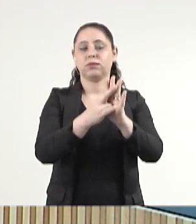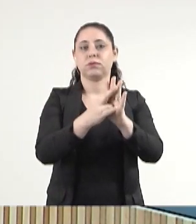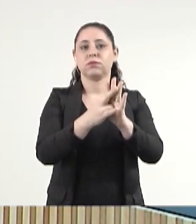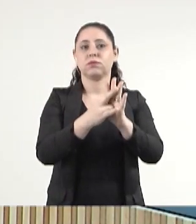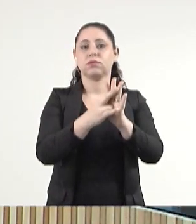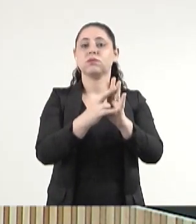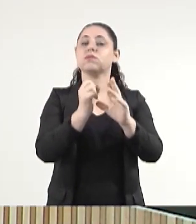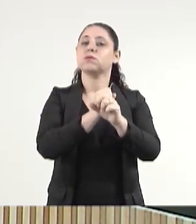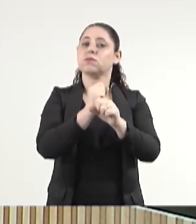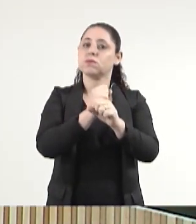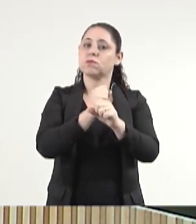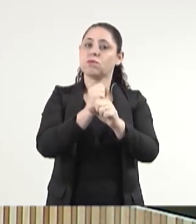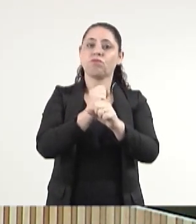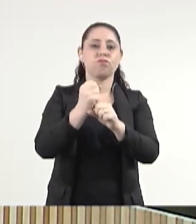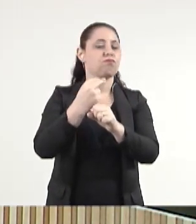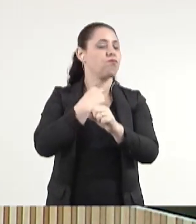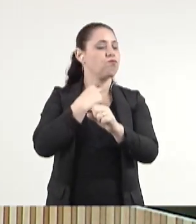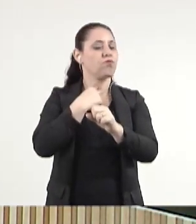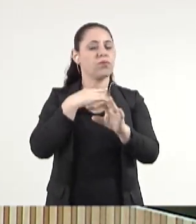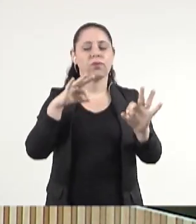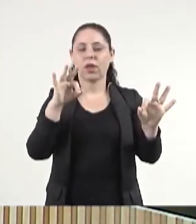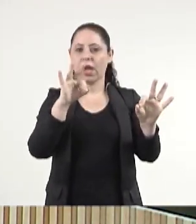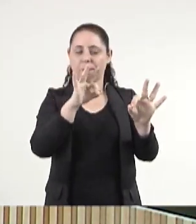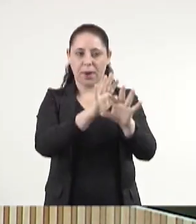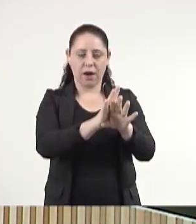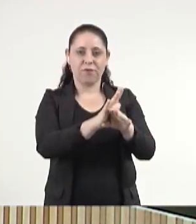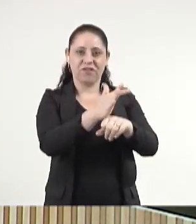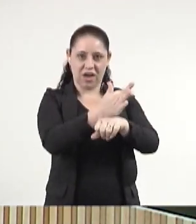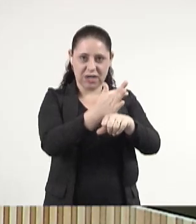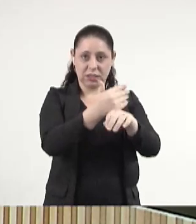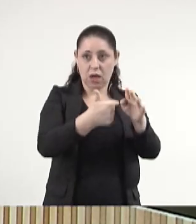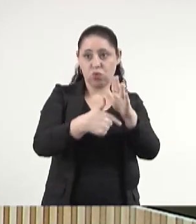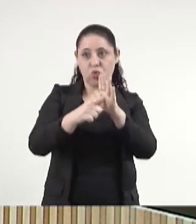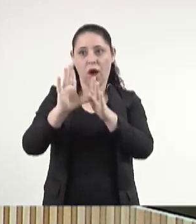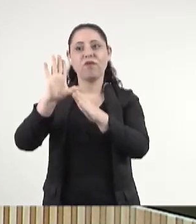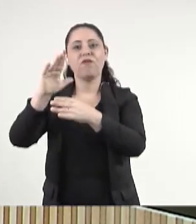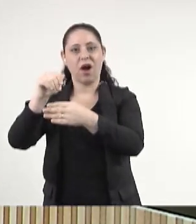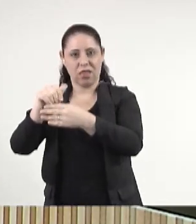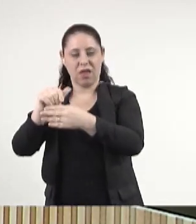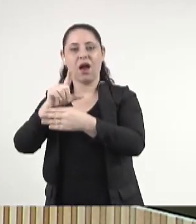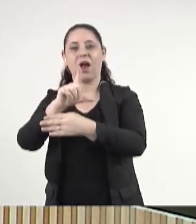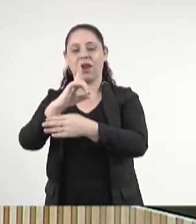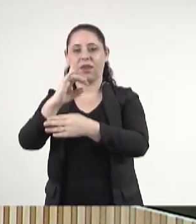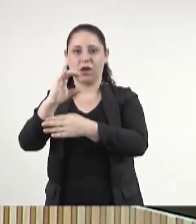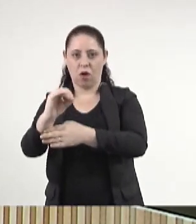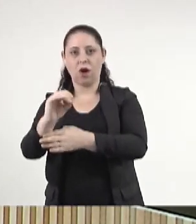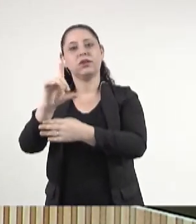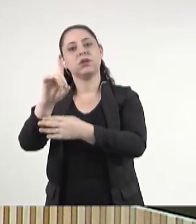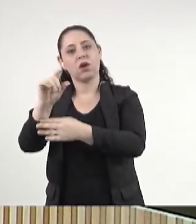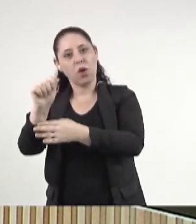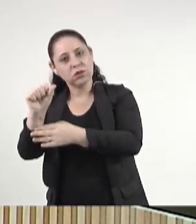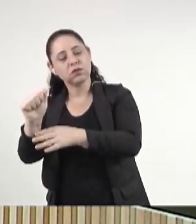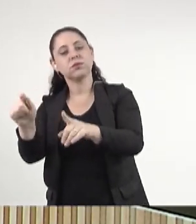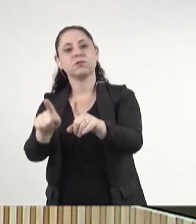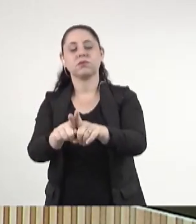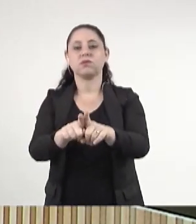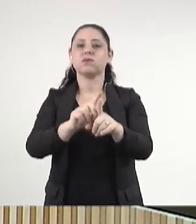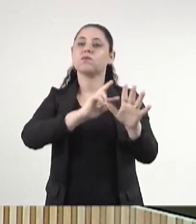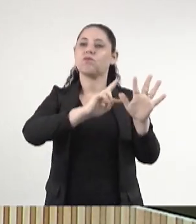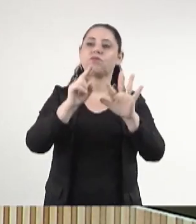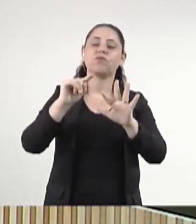ano na Assembleia Legislativa não pode encerrar sem que esses projetos tenham sido votados. Então há expectativa de nas